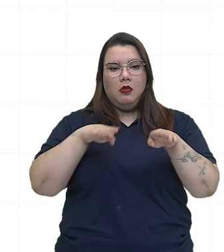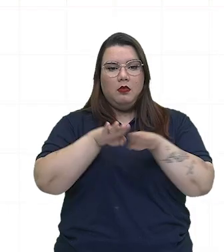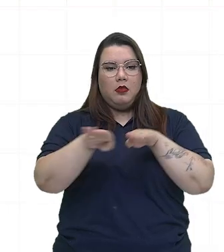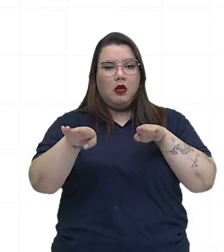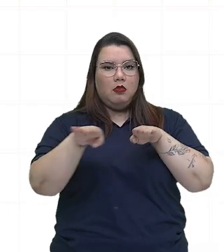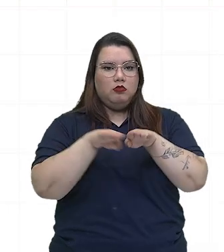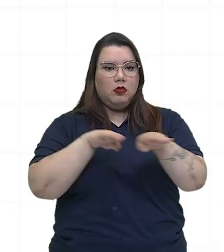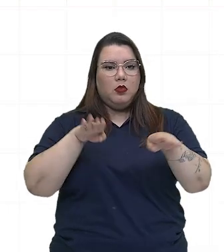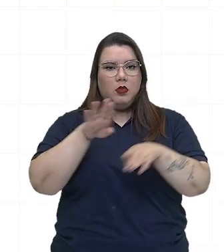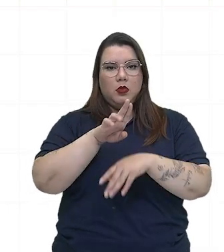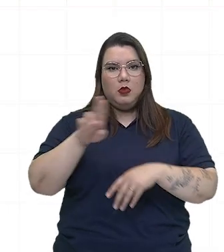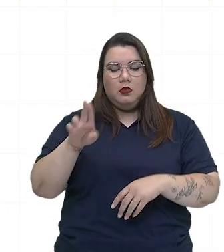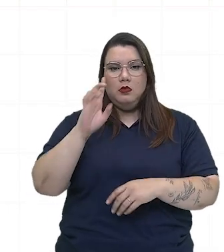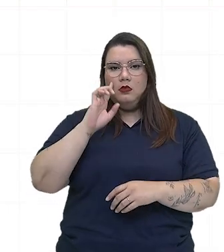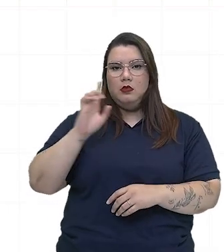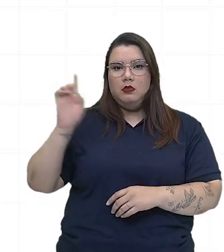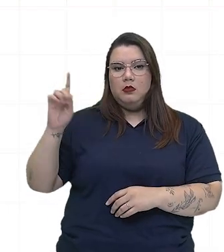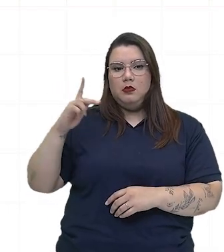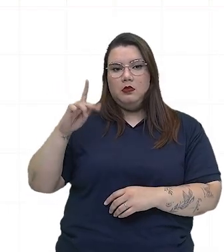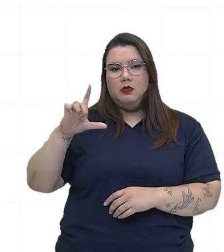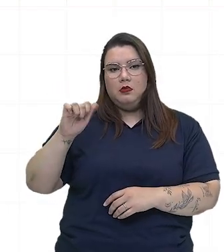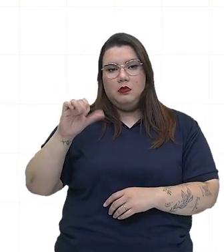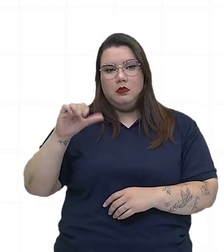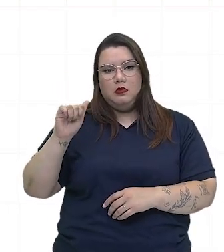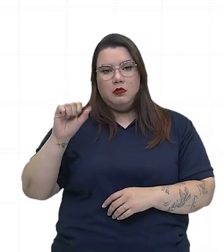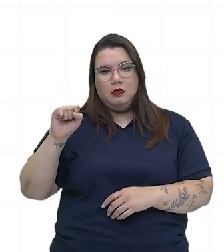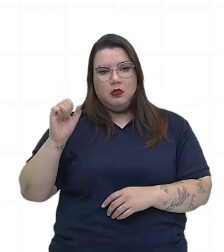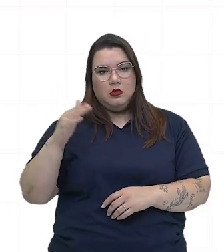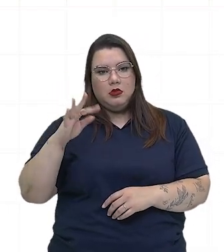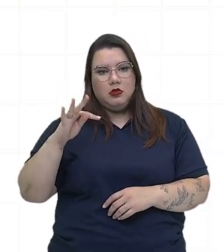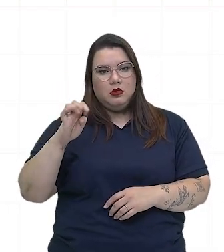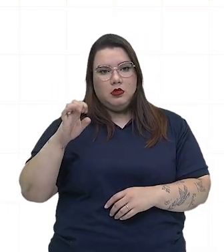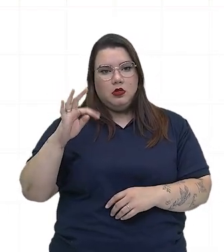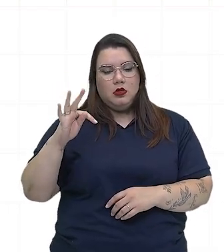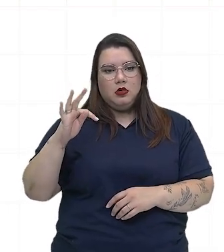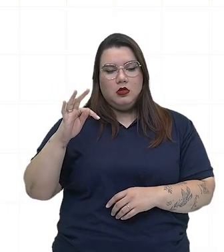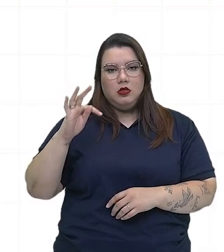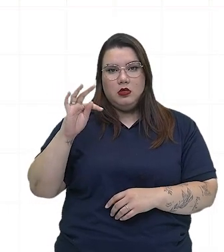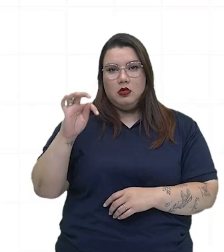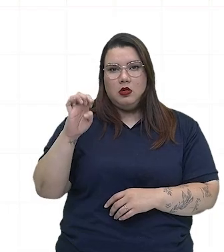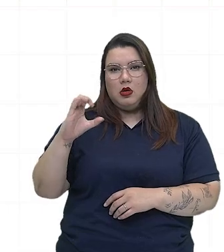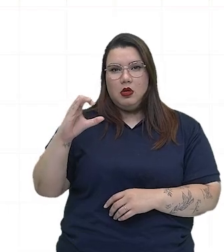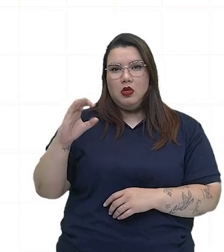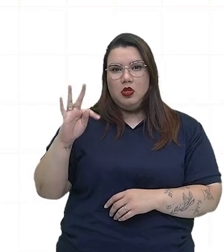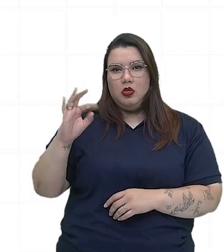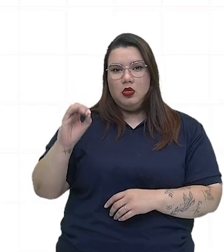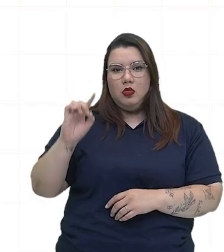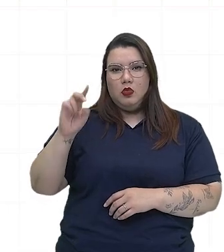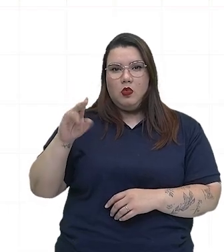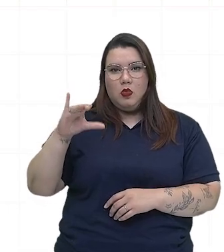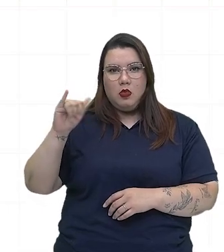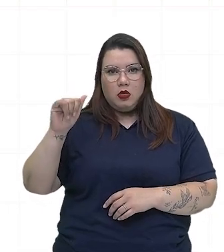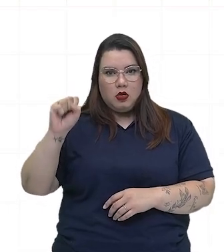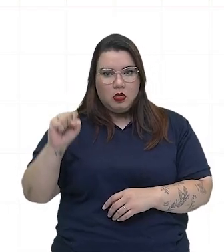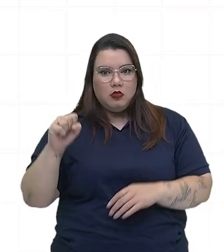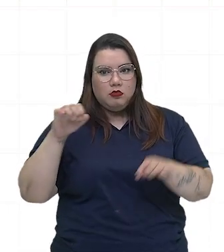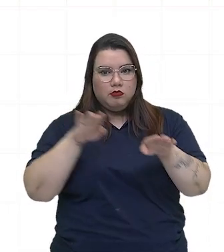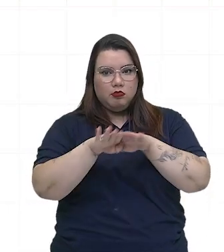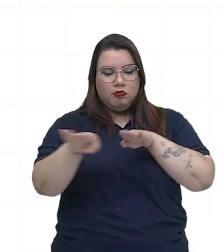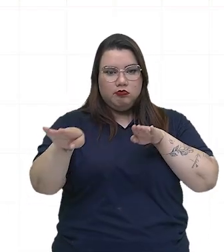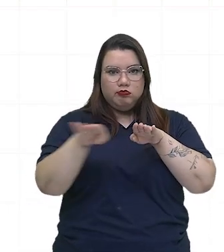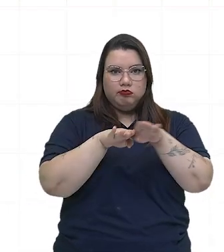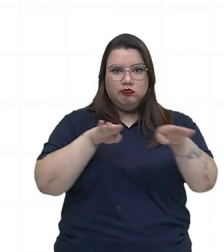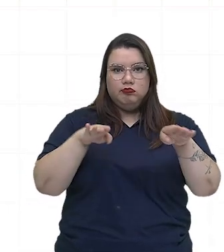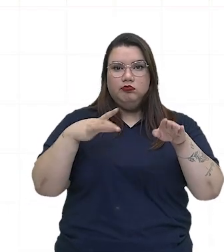placas tectônicas que compõem a crosta terrestre. Então, essas placas tectônicas,